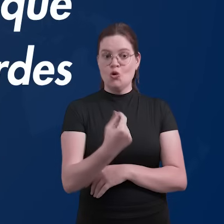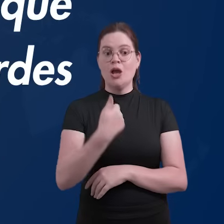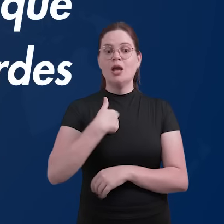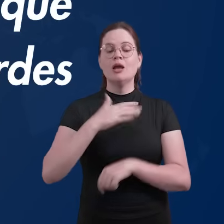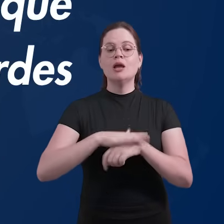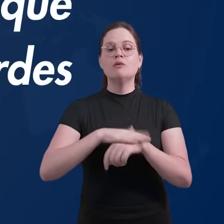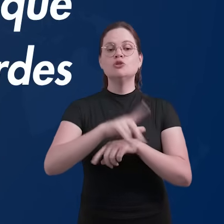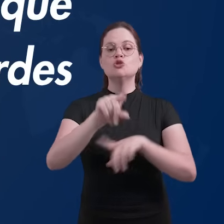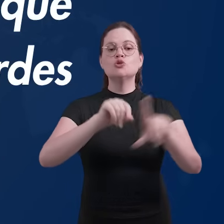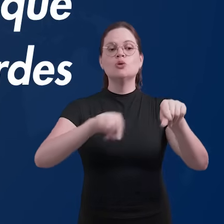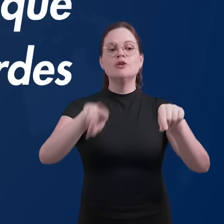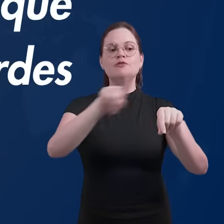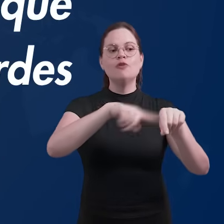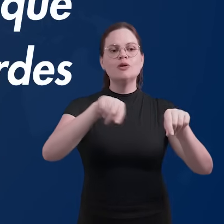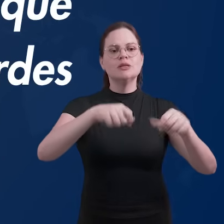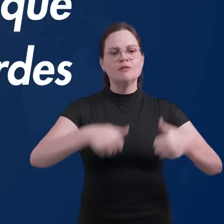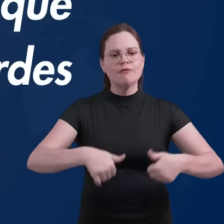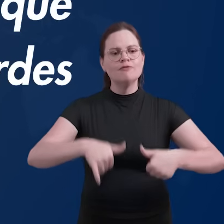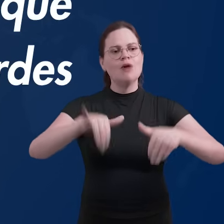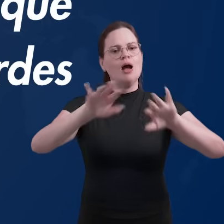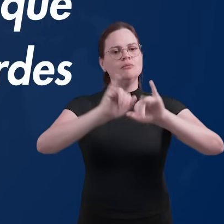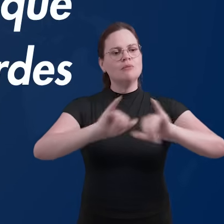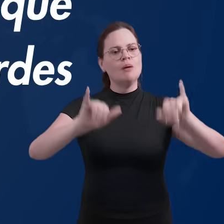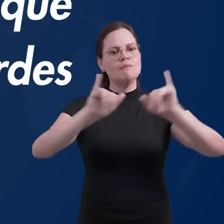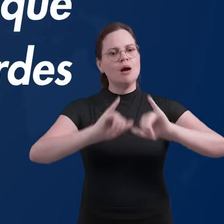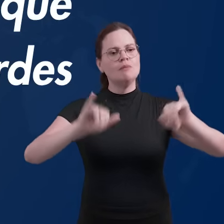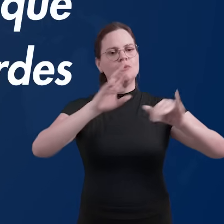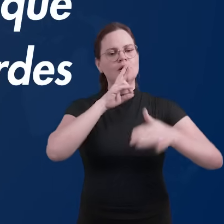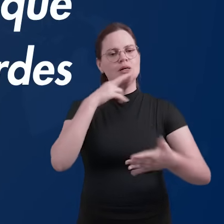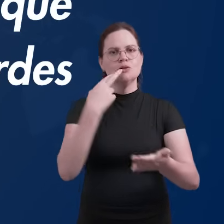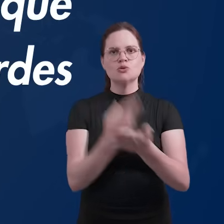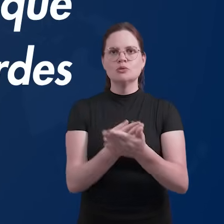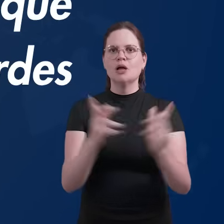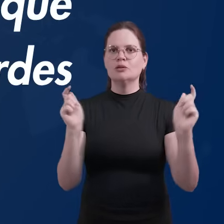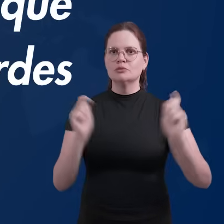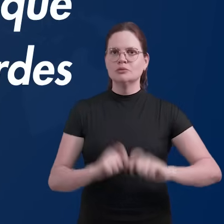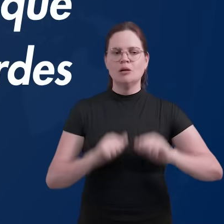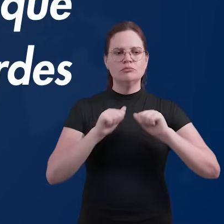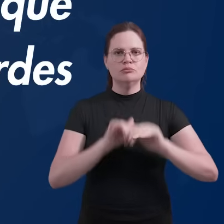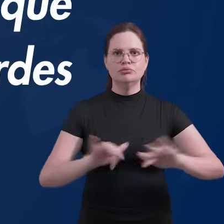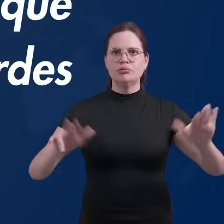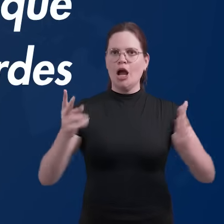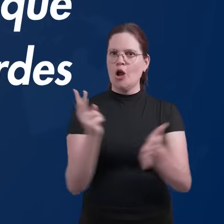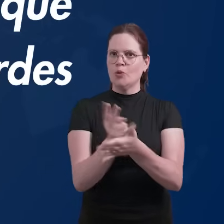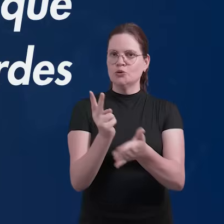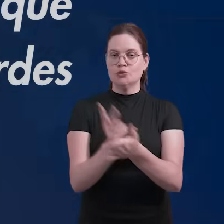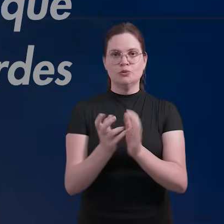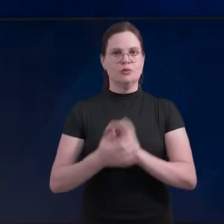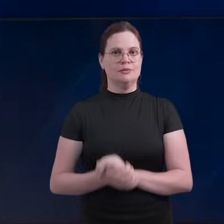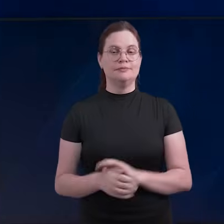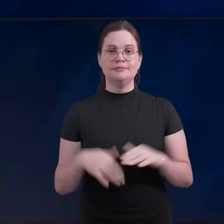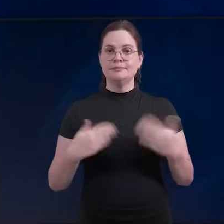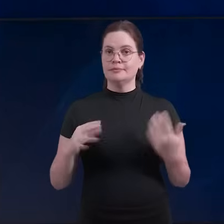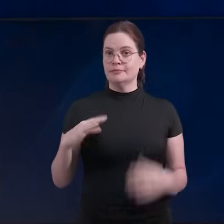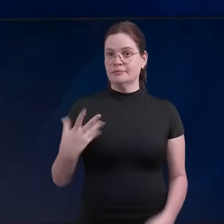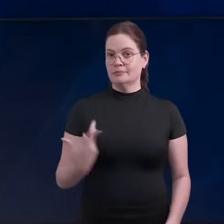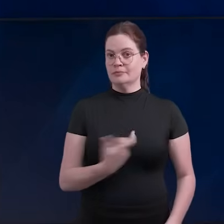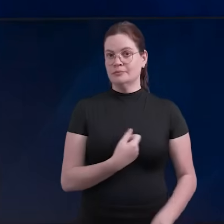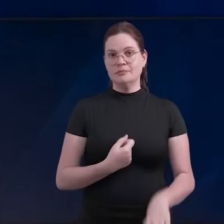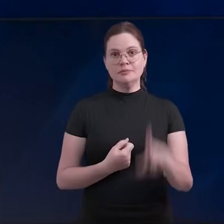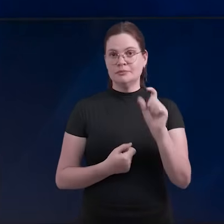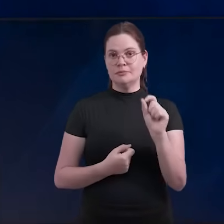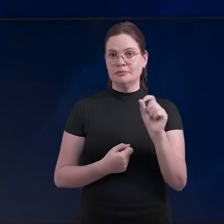nomeei para que vades e deis frutos e o vosso fruto permaneça. Palavras do próprio Senhor Jesus. Então, salvação, o que é